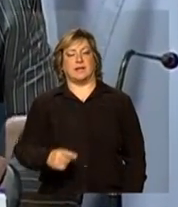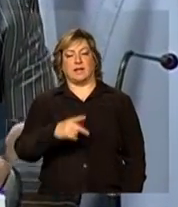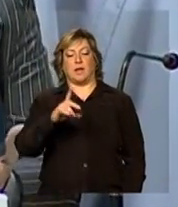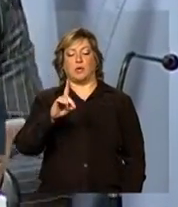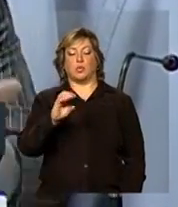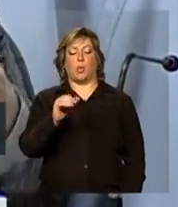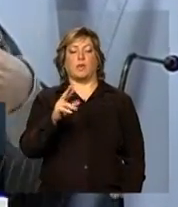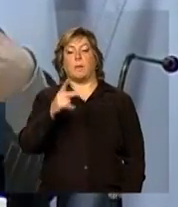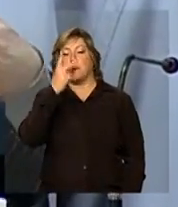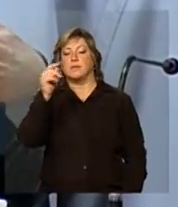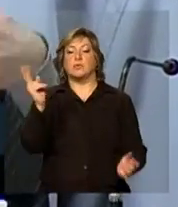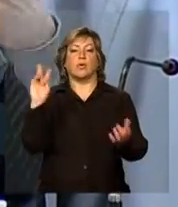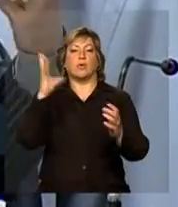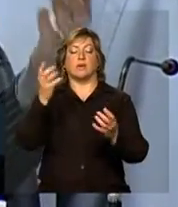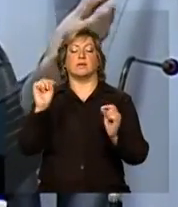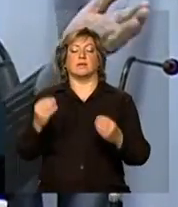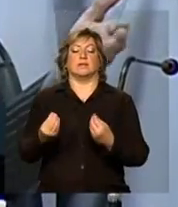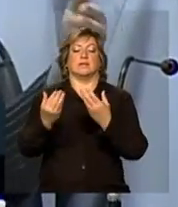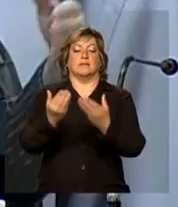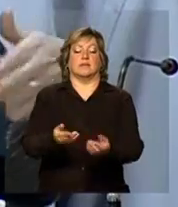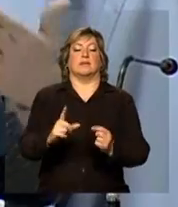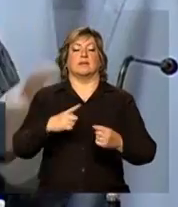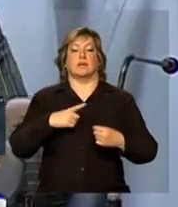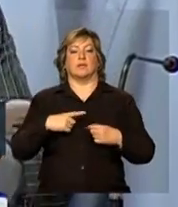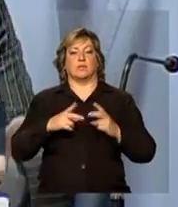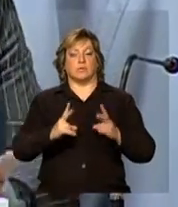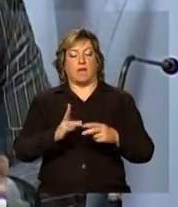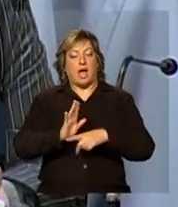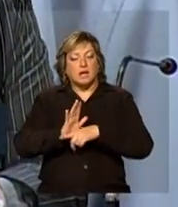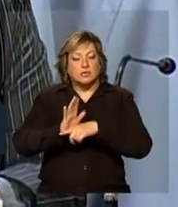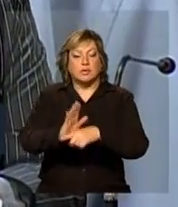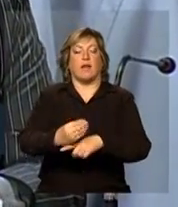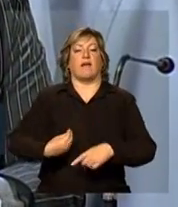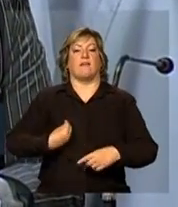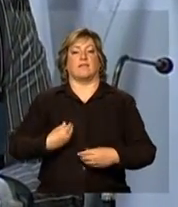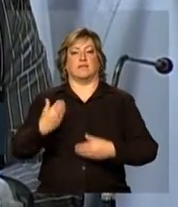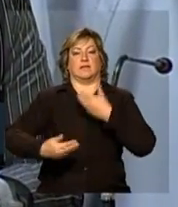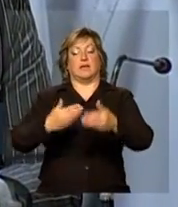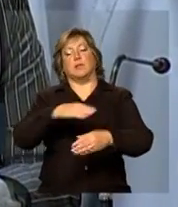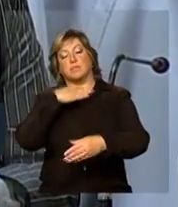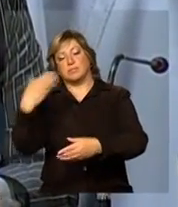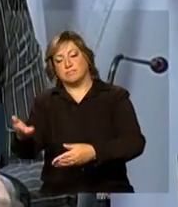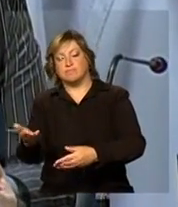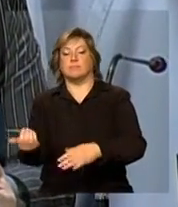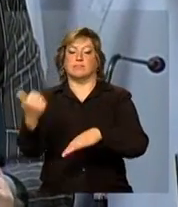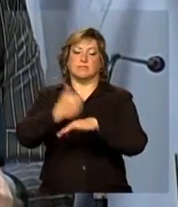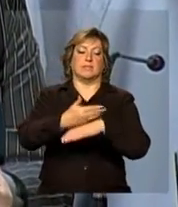que resolveu permanecer vivo através de outra pessoa.